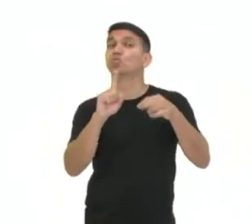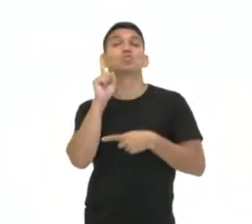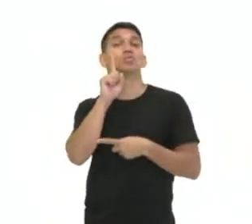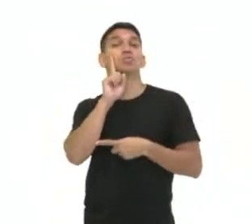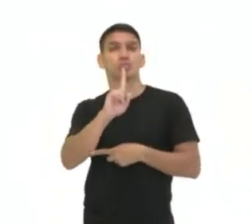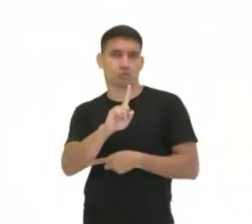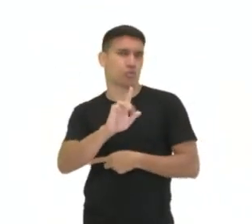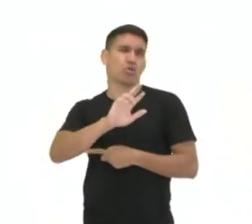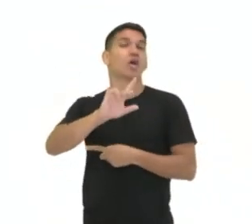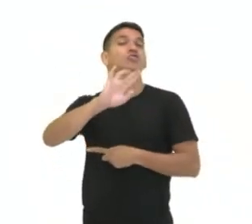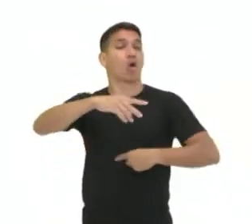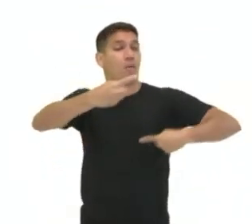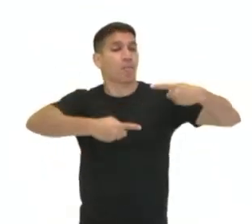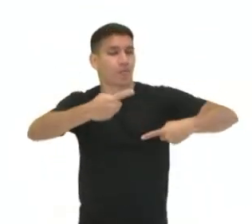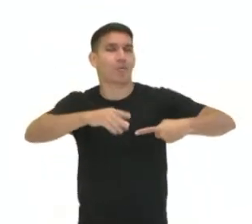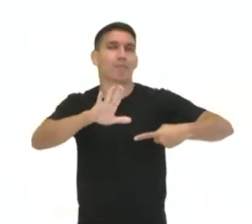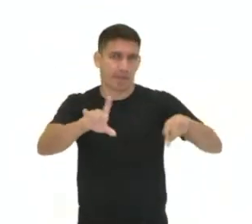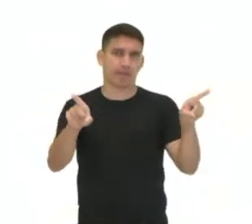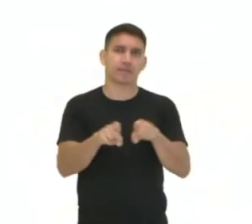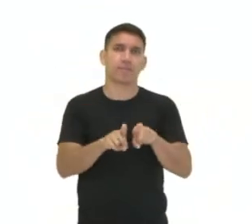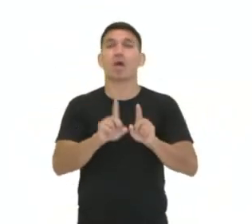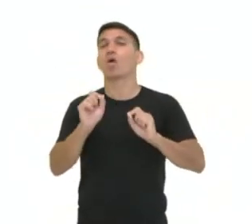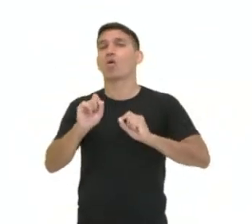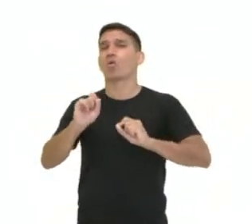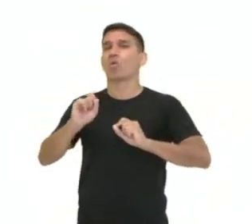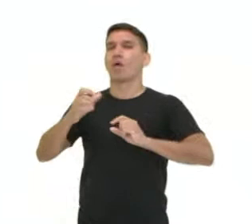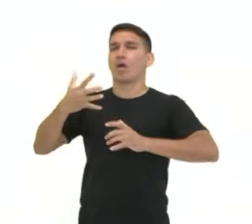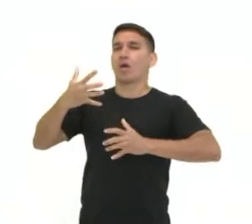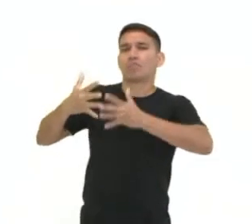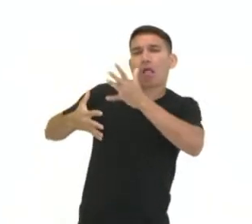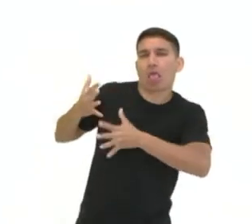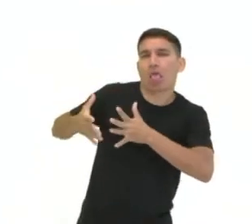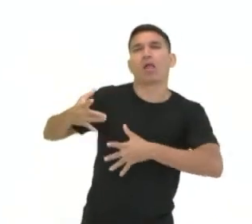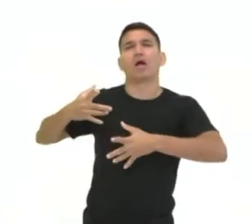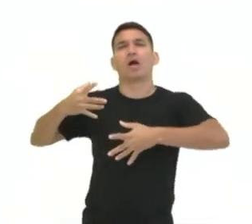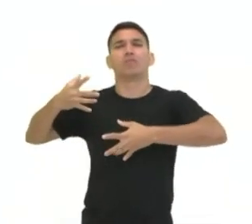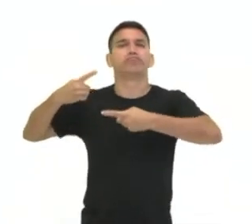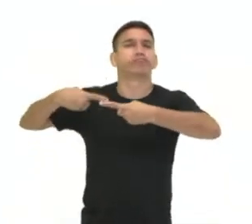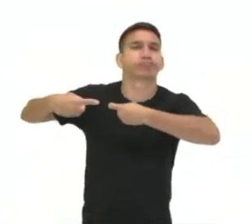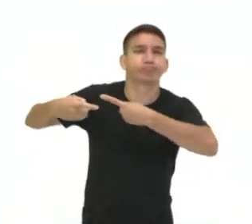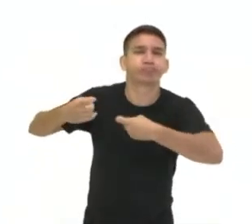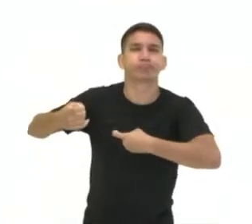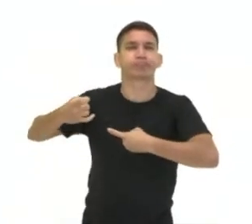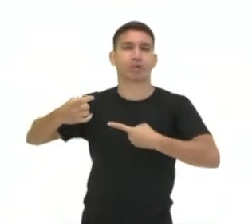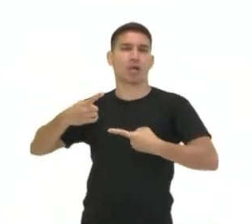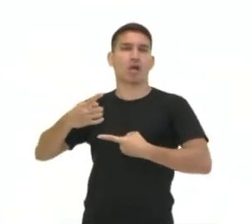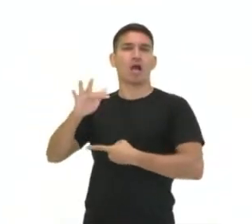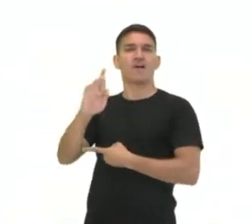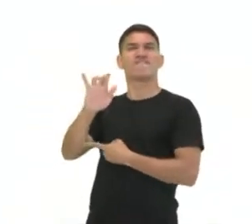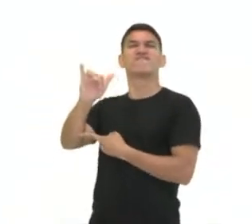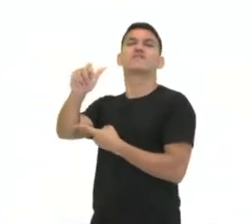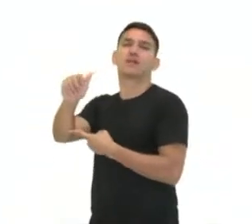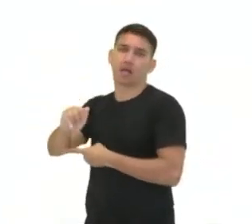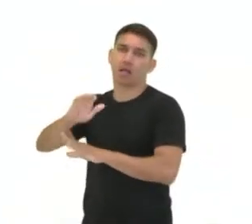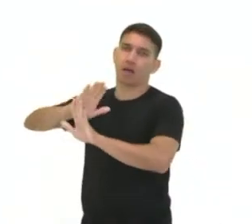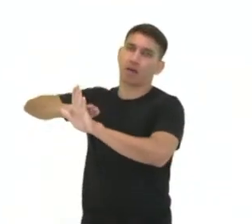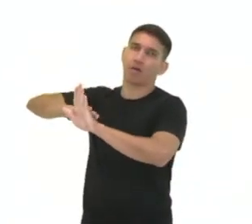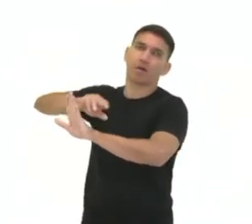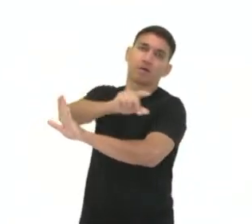só politicamente. Vamos lembrar que o conflito da Guerra Fria também era um conflito de